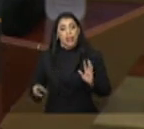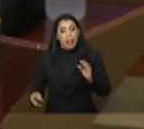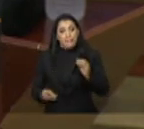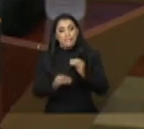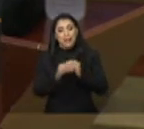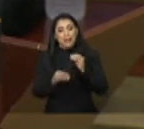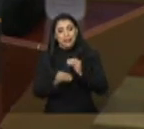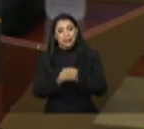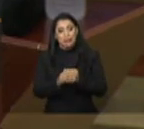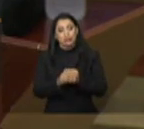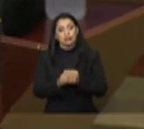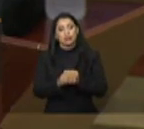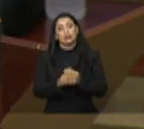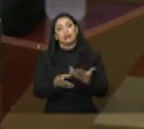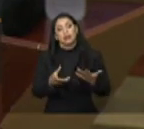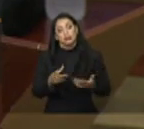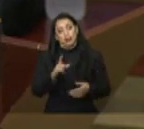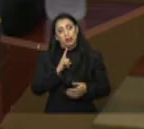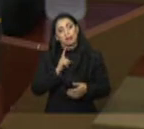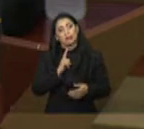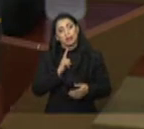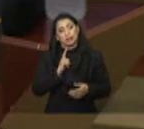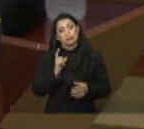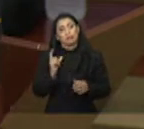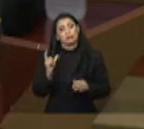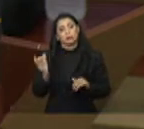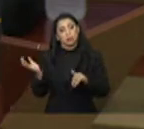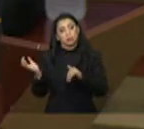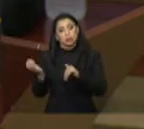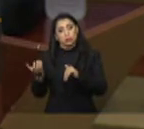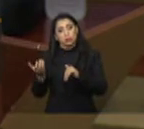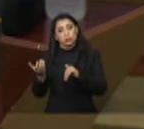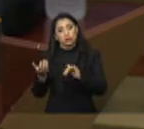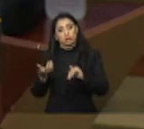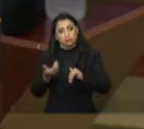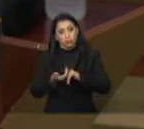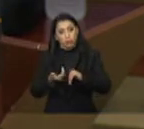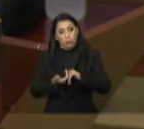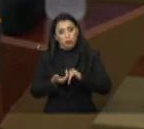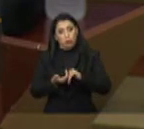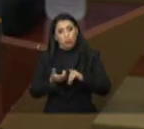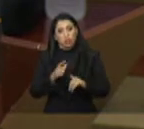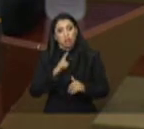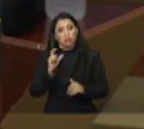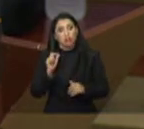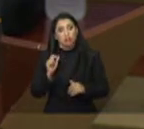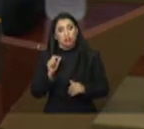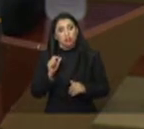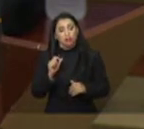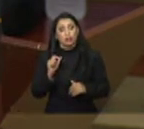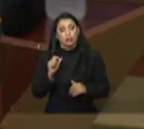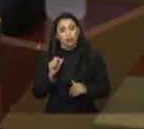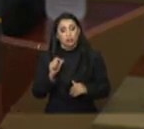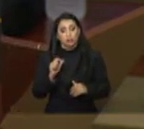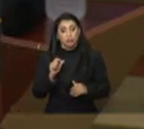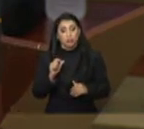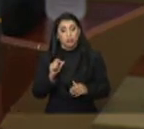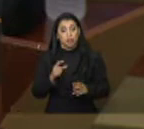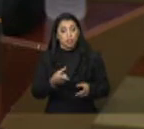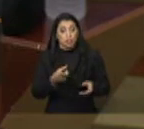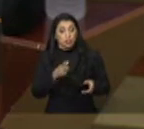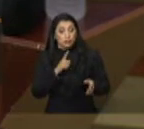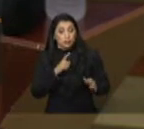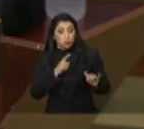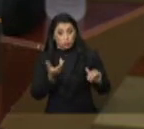a RP 9 exercem programas estruturantes com que se tem apreço a função de alocação tipicamente conferida